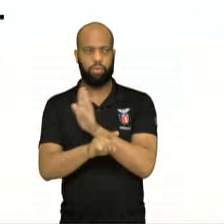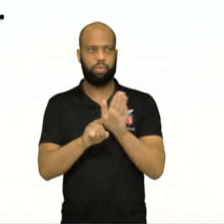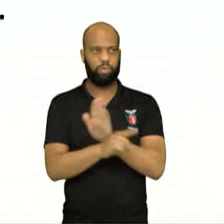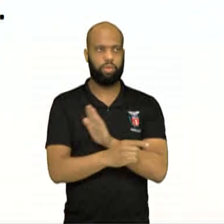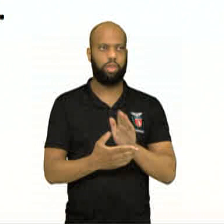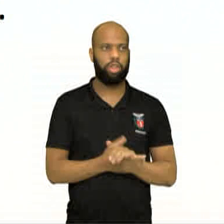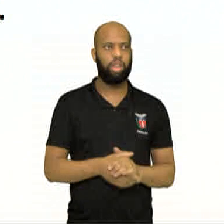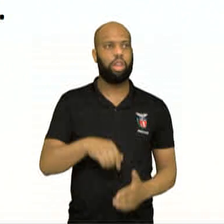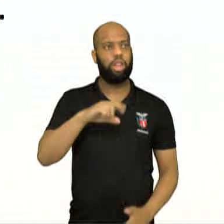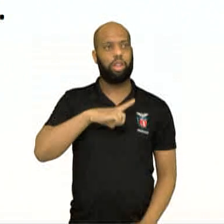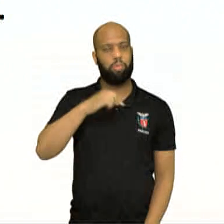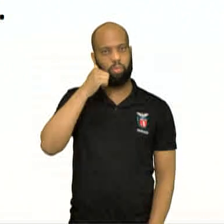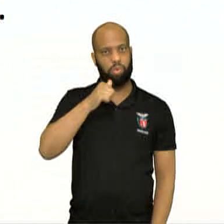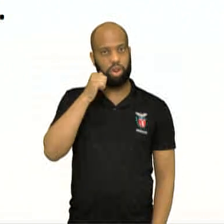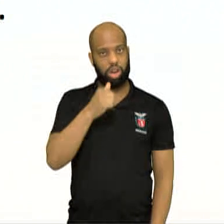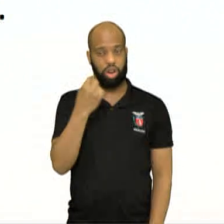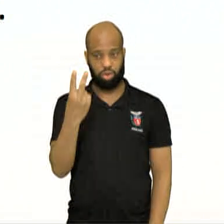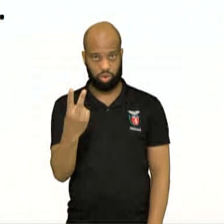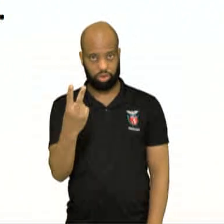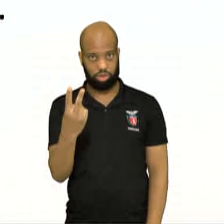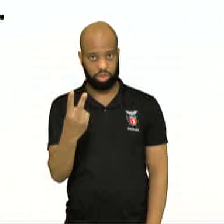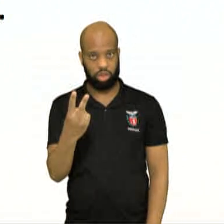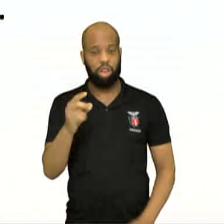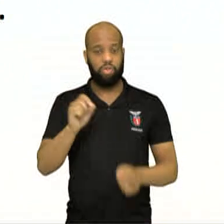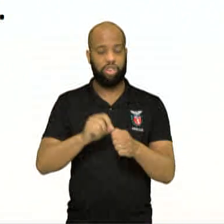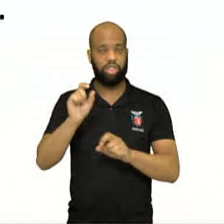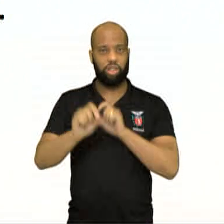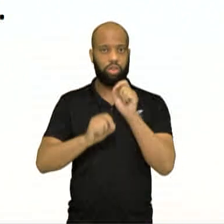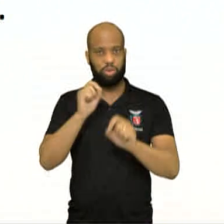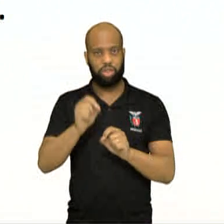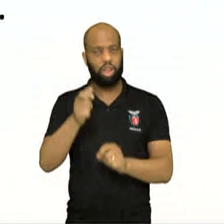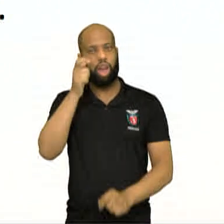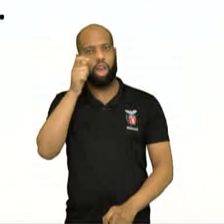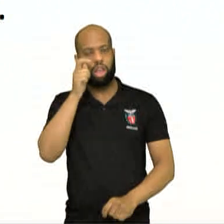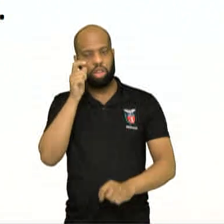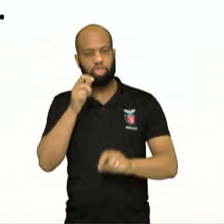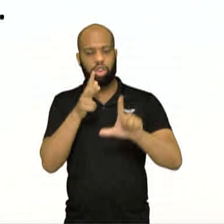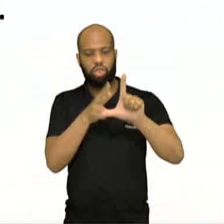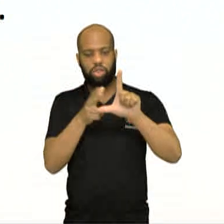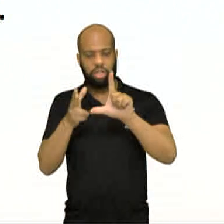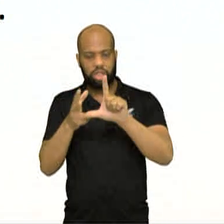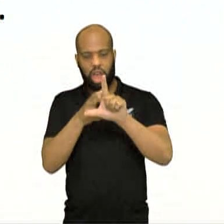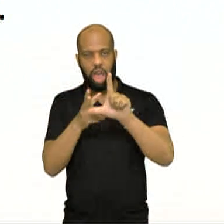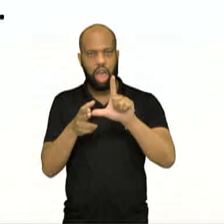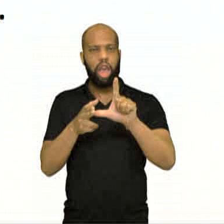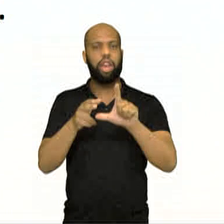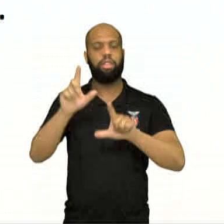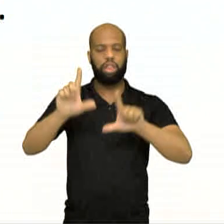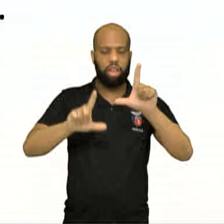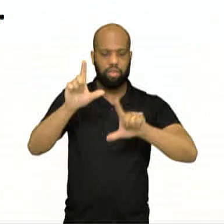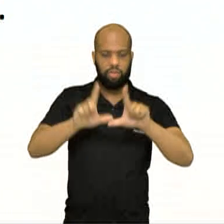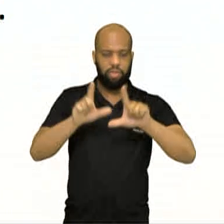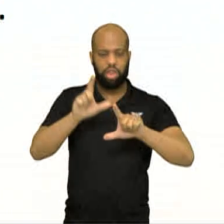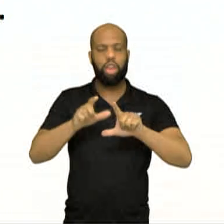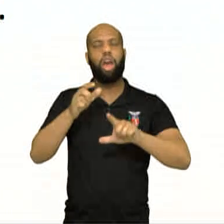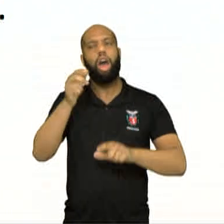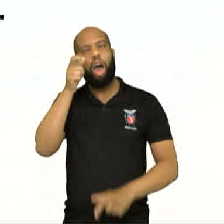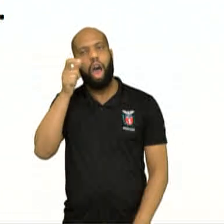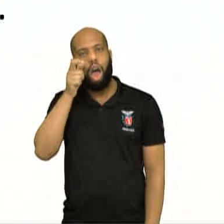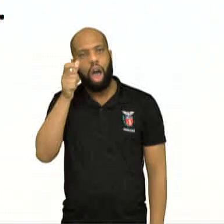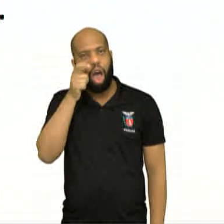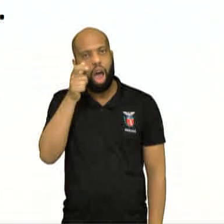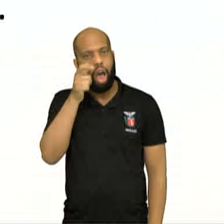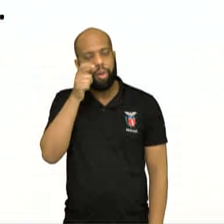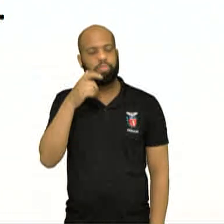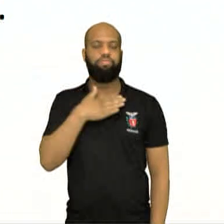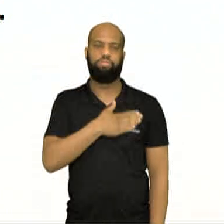exercício. Marinês e Jaqueline estão fazendo uma maratona assistindo séries de TV favoritas. Todo mundo gosta de uma sériezinha, né?